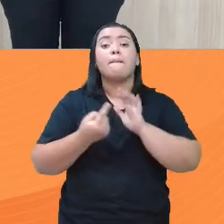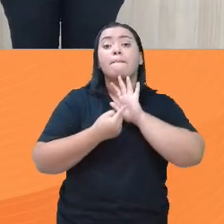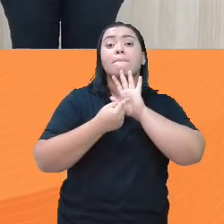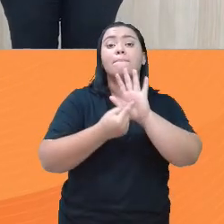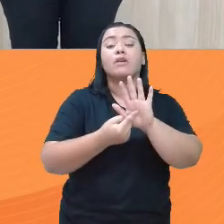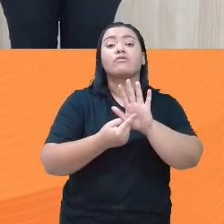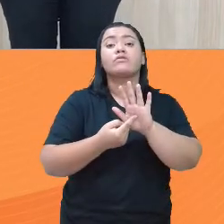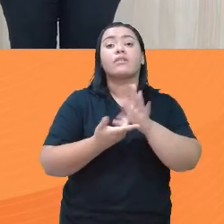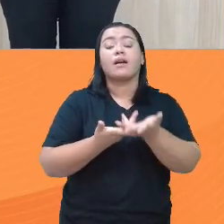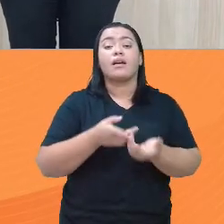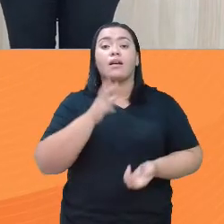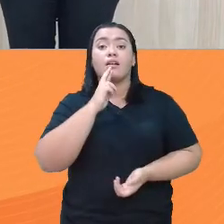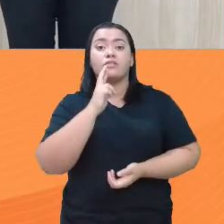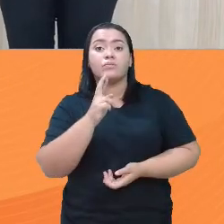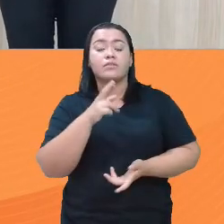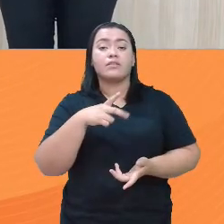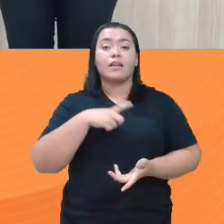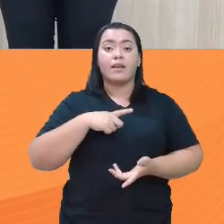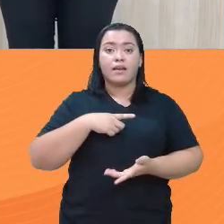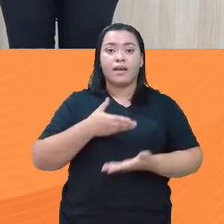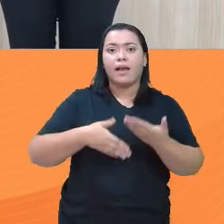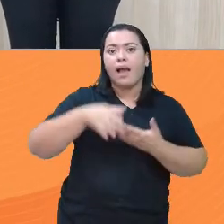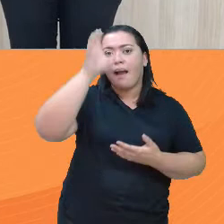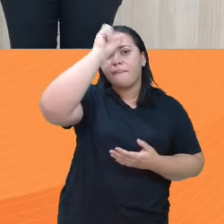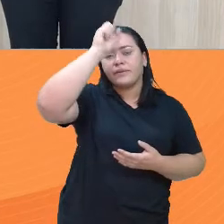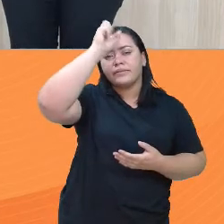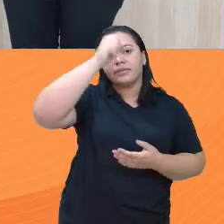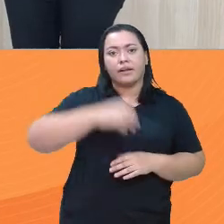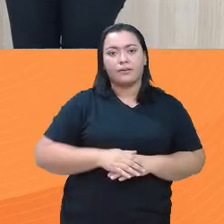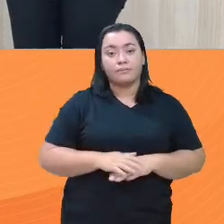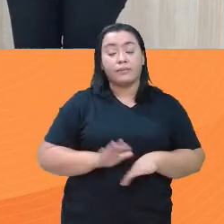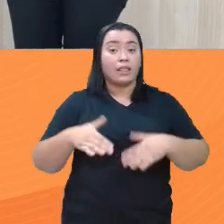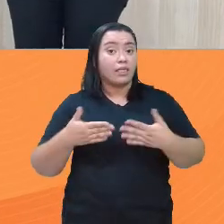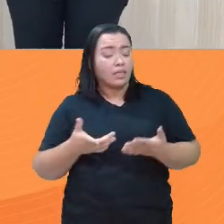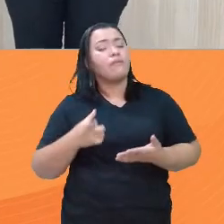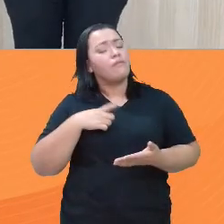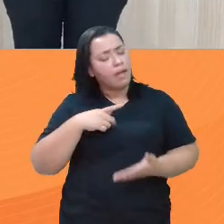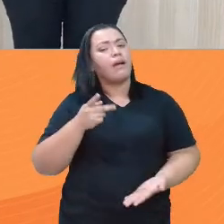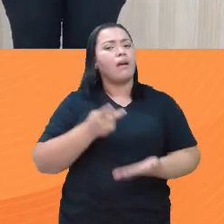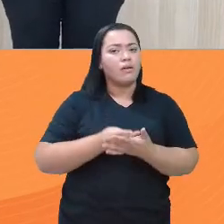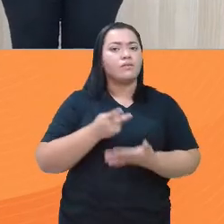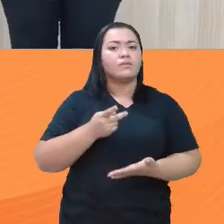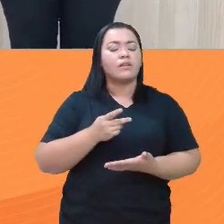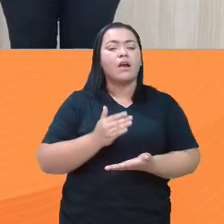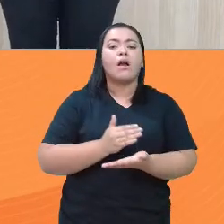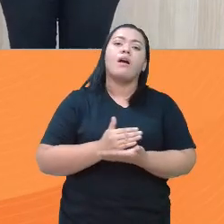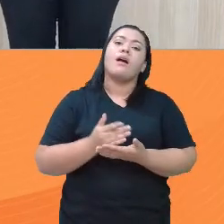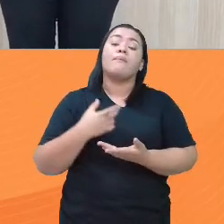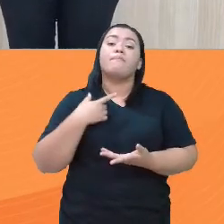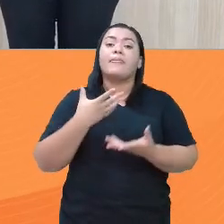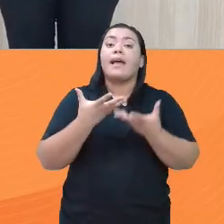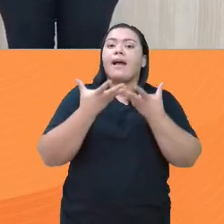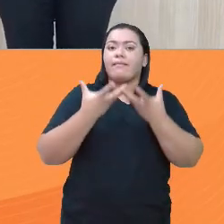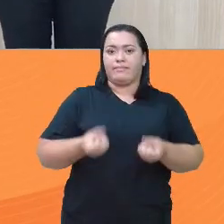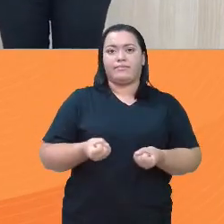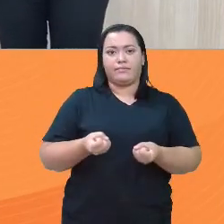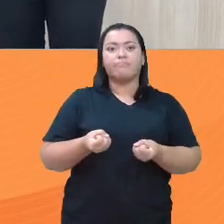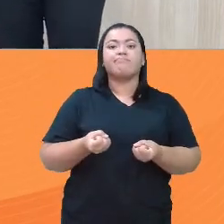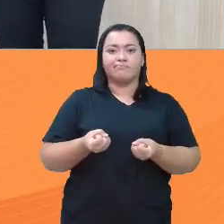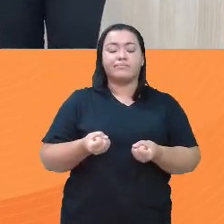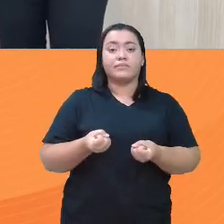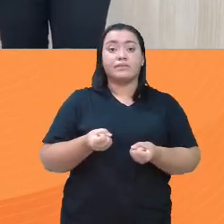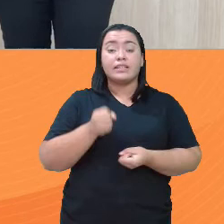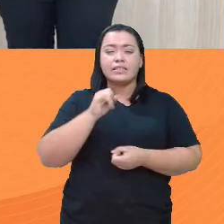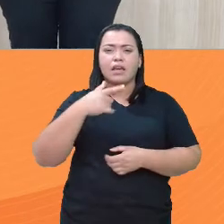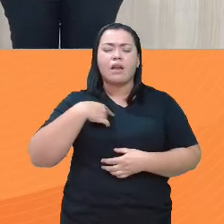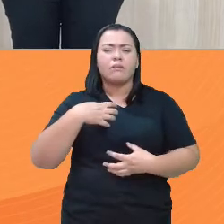suas respostas em relação à aprendizagem? Então, elas vão acontecer a partir da aceitação, né? Então, se eu me